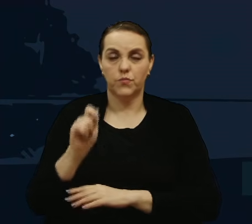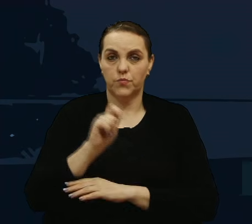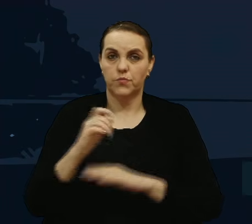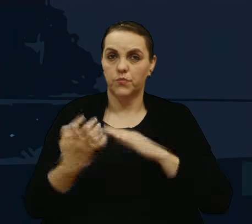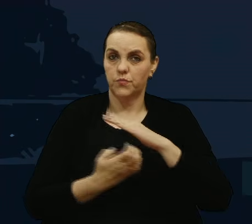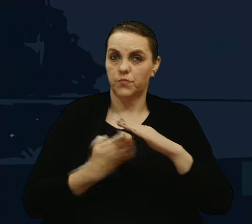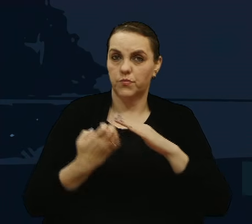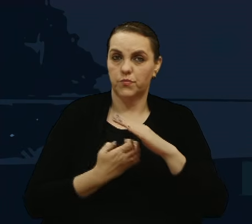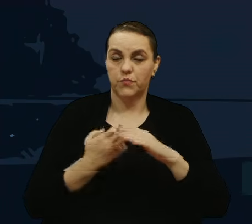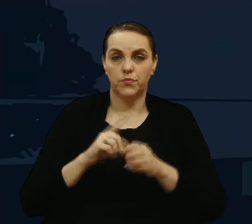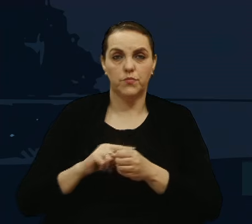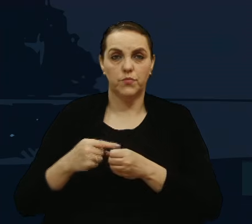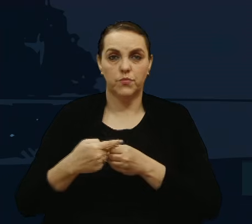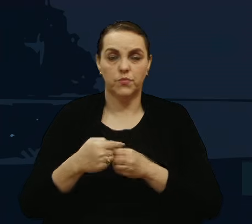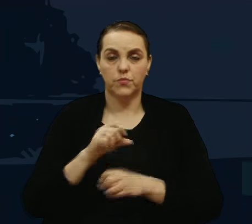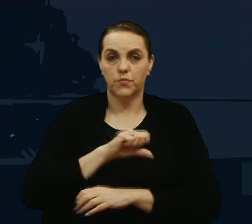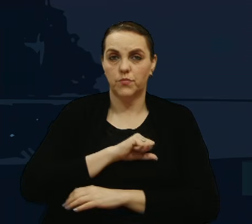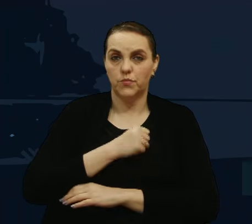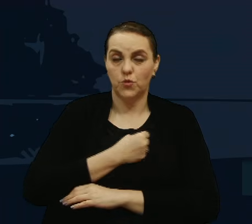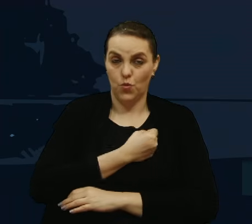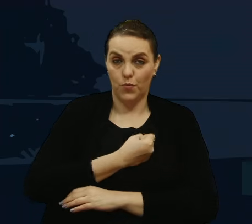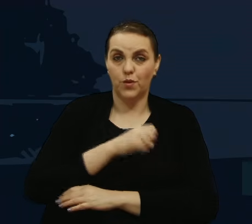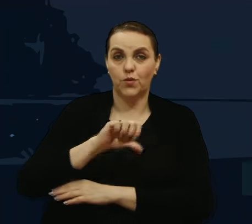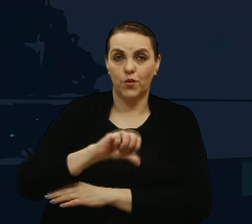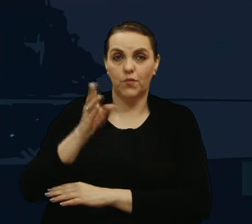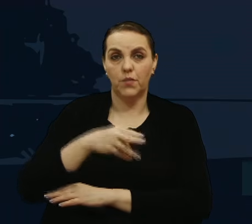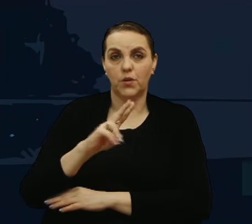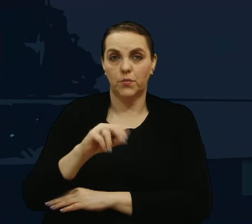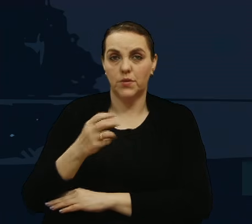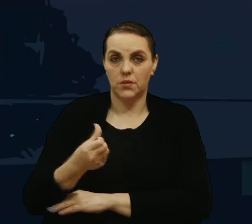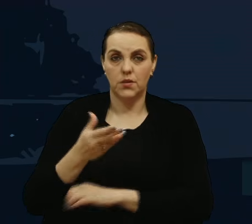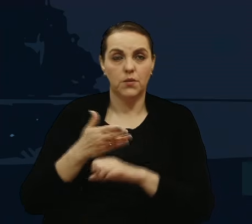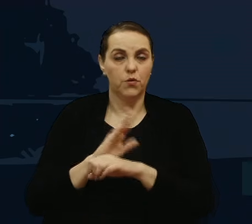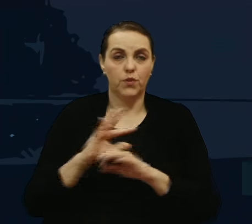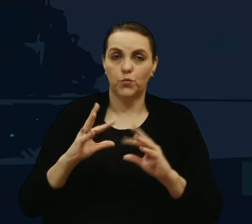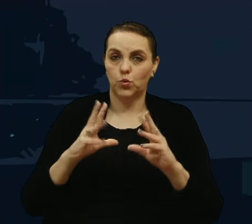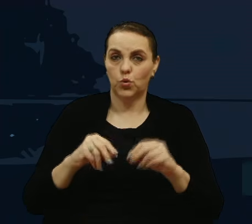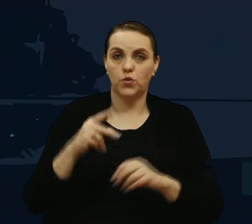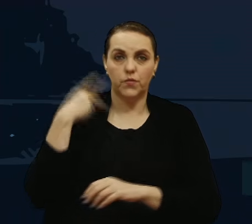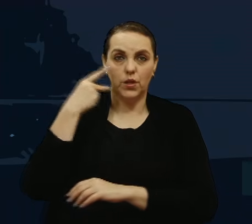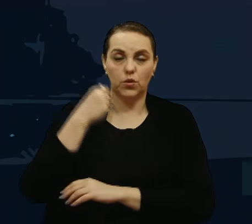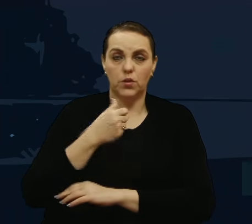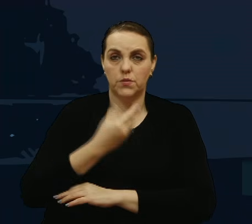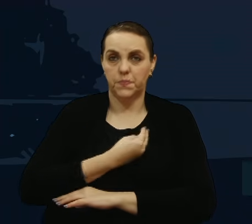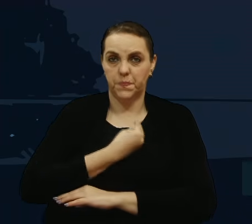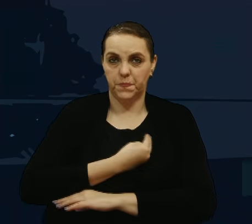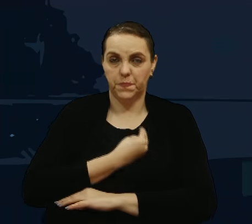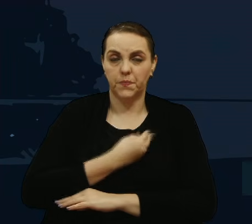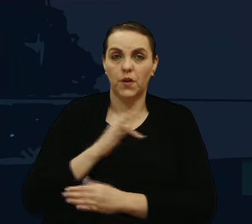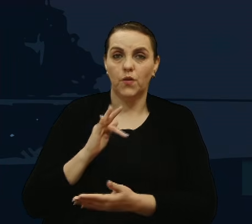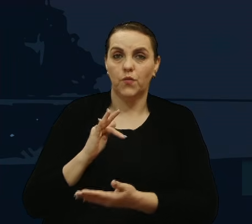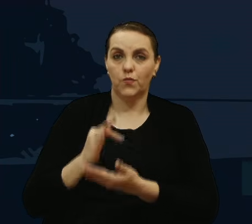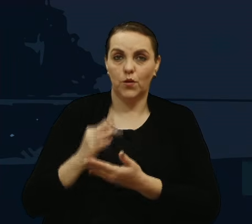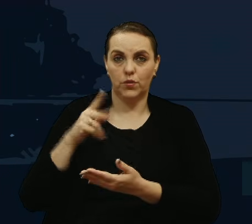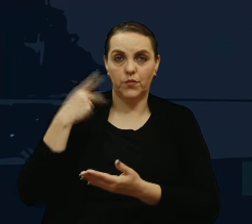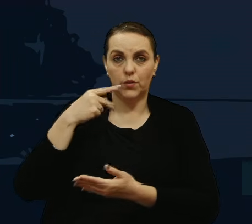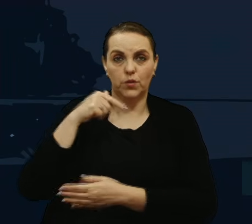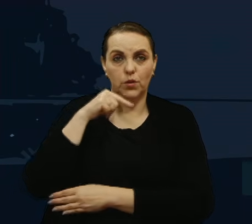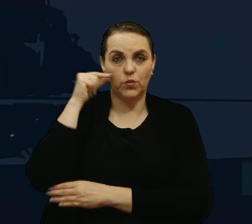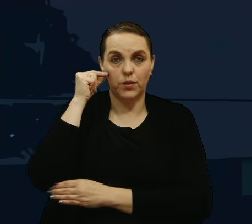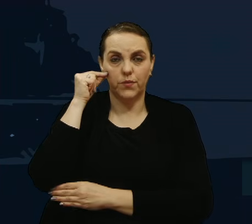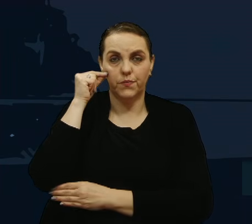município, número 9/2026, foi aprovado pela unanimidade dos vereadores presentes, com ausência do vereador Aldonei Machado,